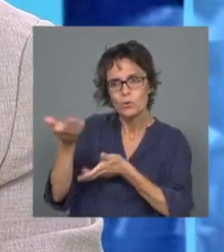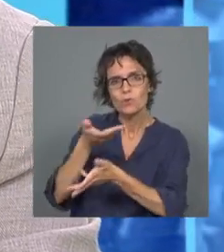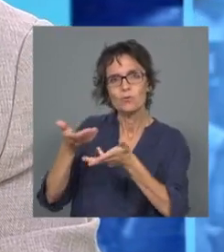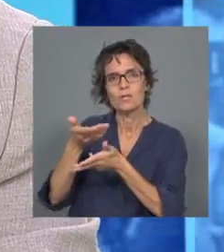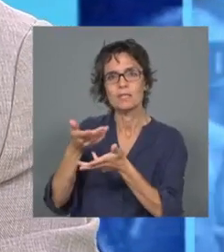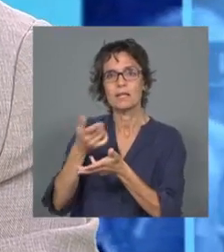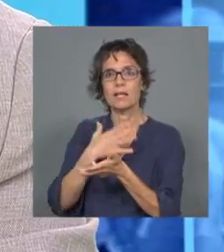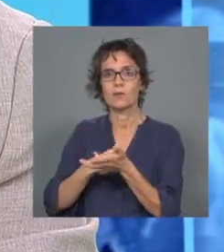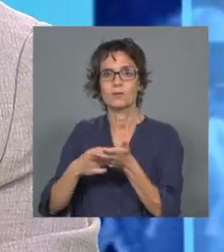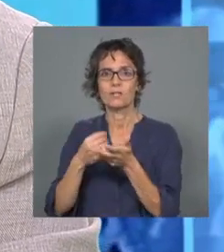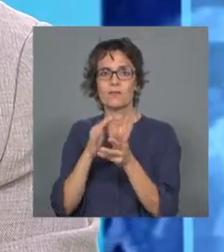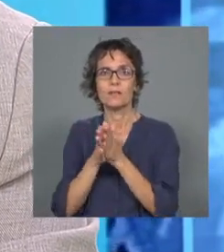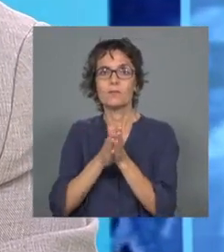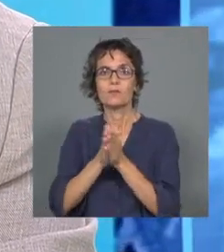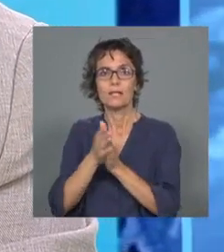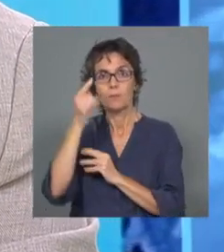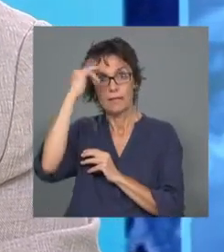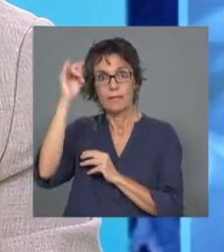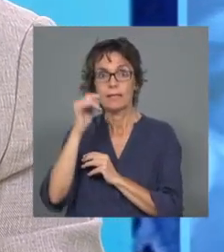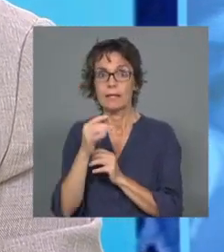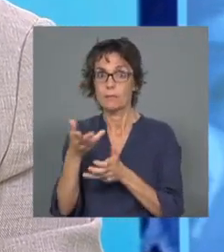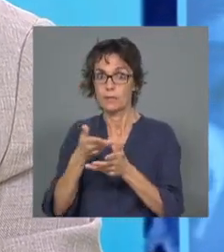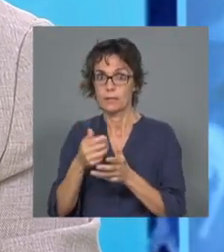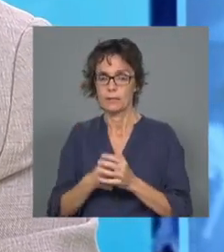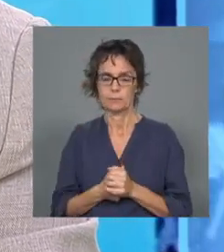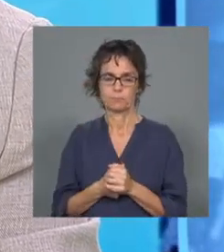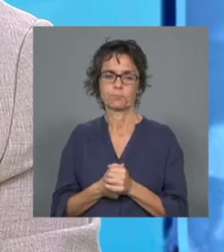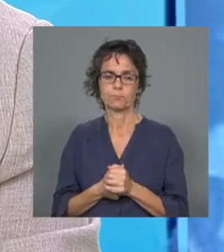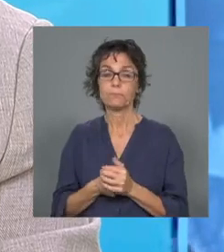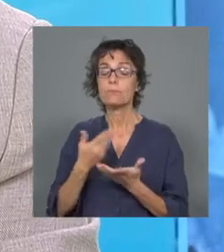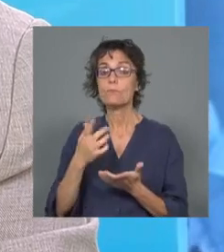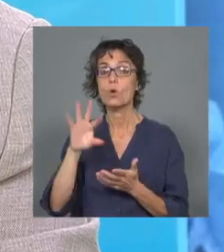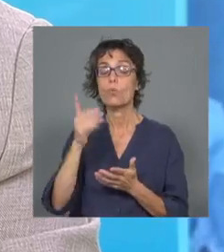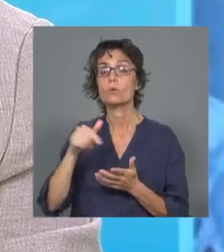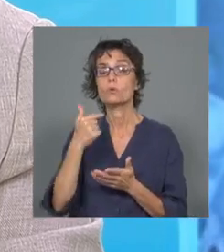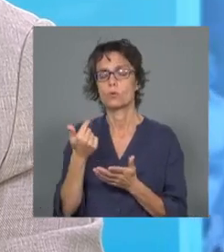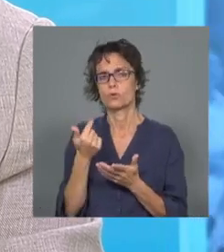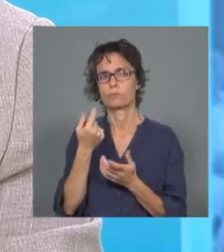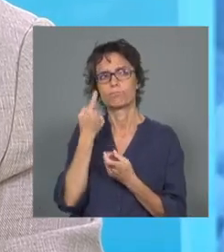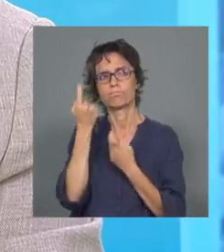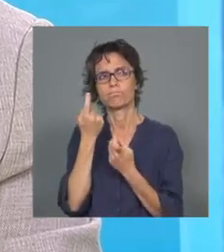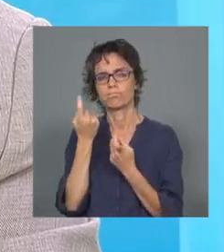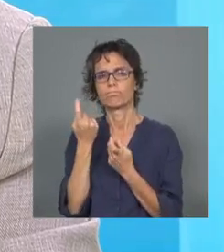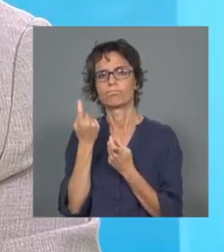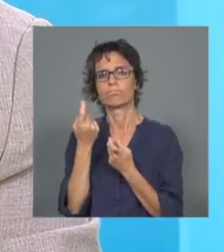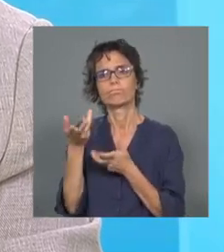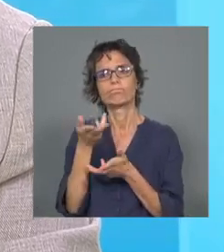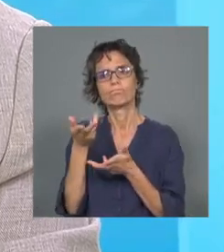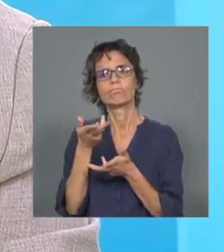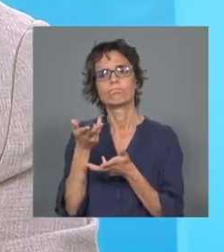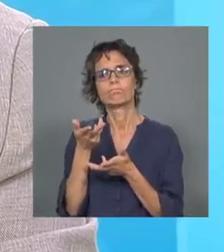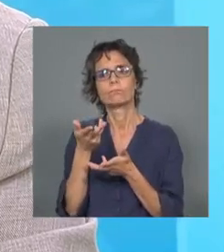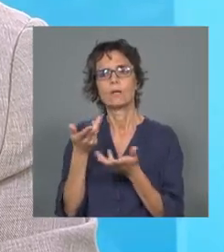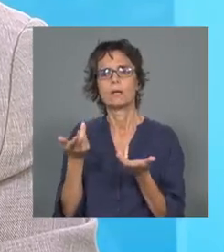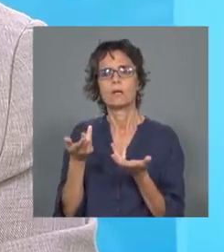gostaria de partilhar aqui uma ideia que me parece fundamental. Esta reflexão sobre o sistema, sobre a globalização,